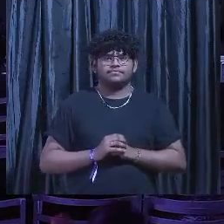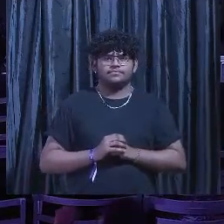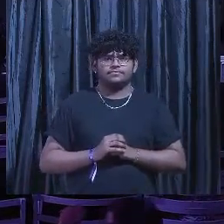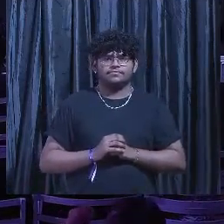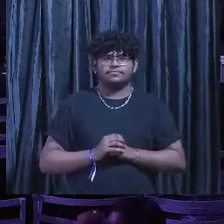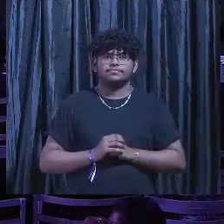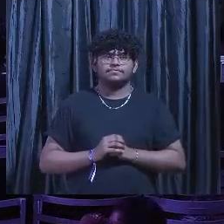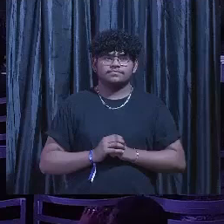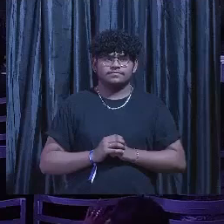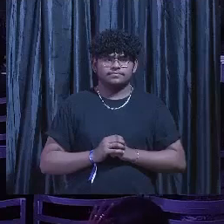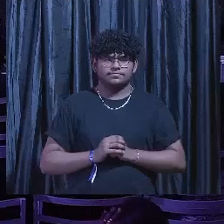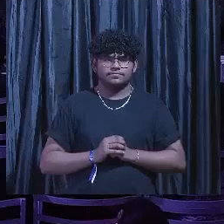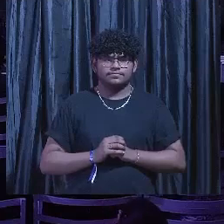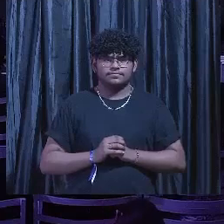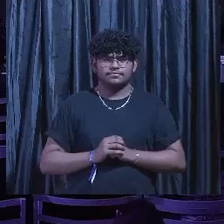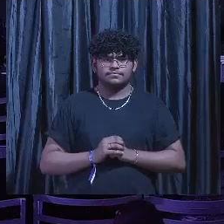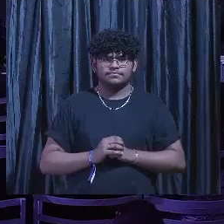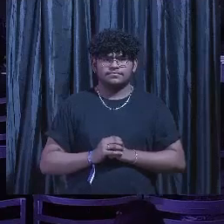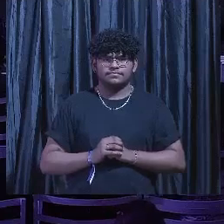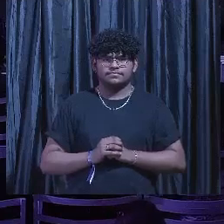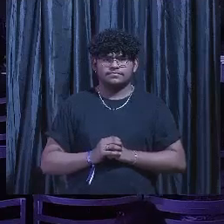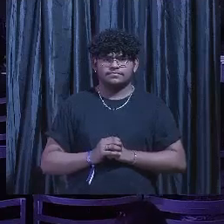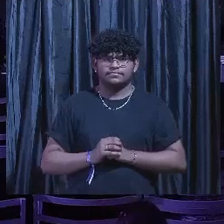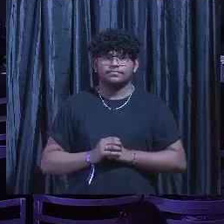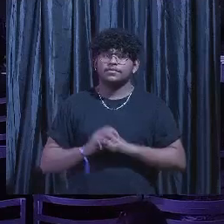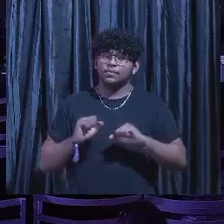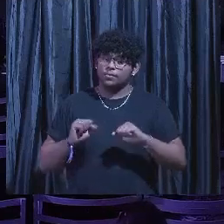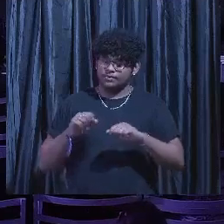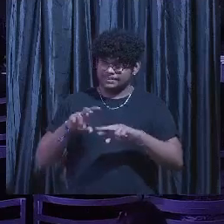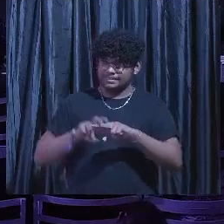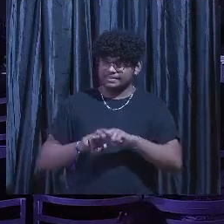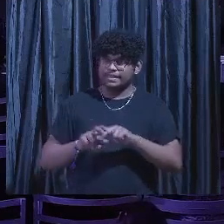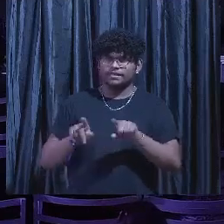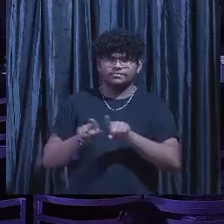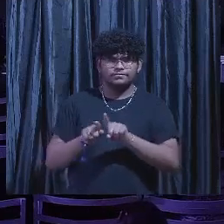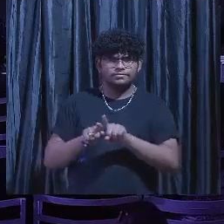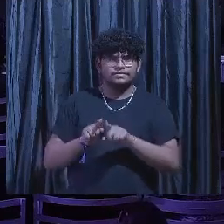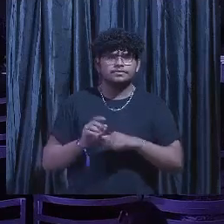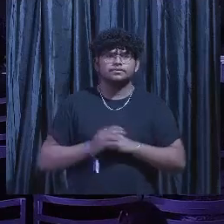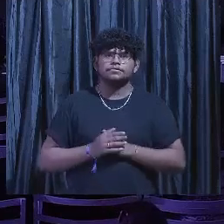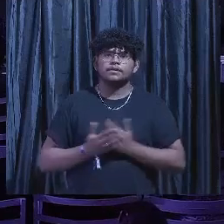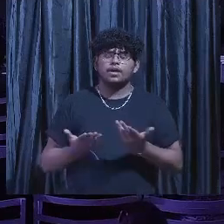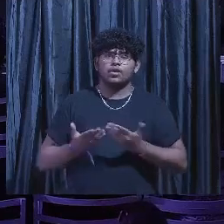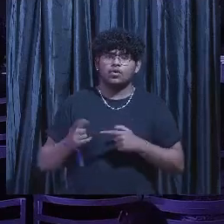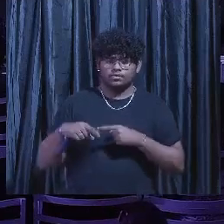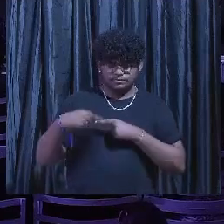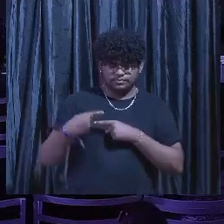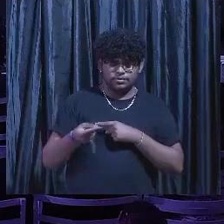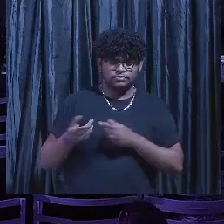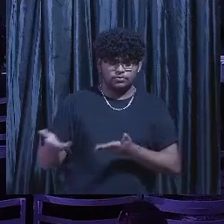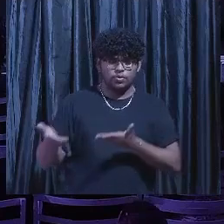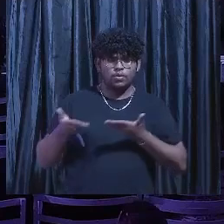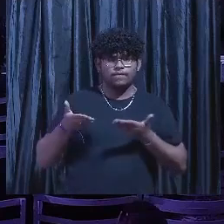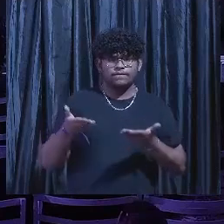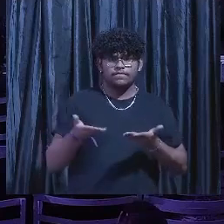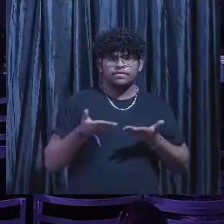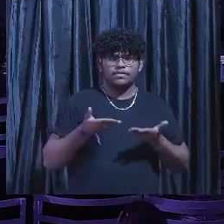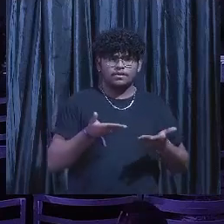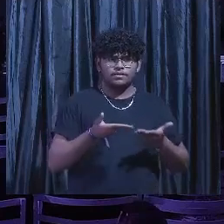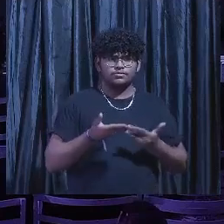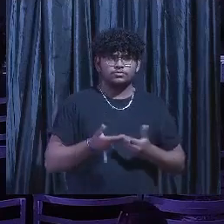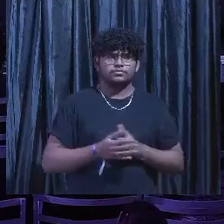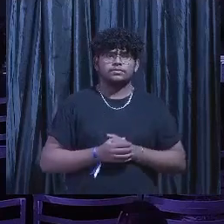O amor é grande aqui. Pode sentar. Nosso próximo convidado é uma